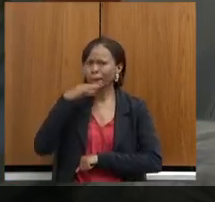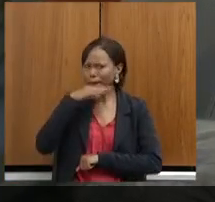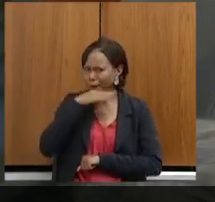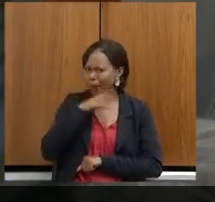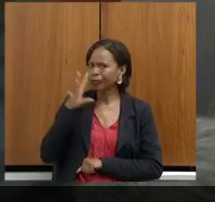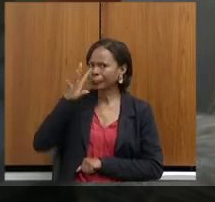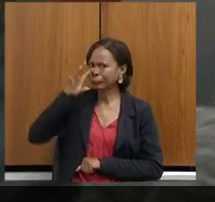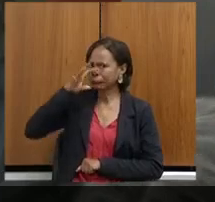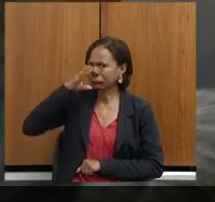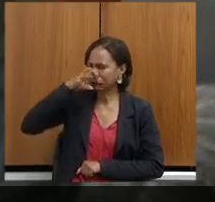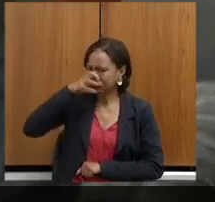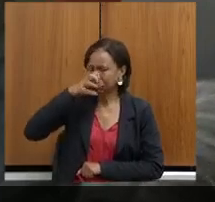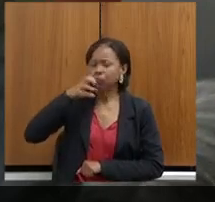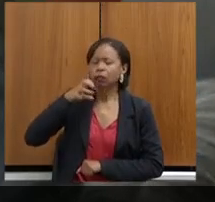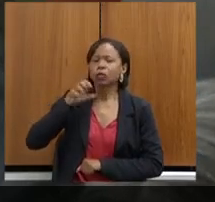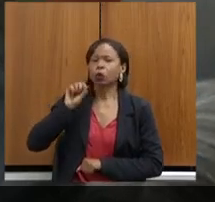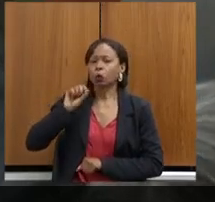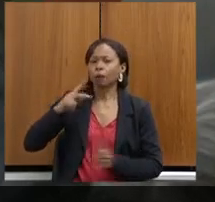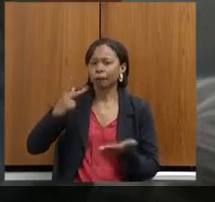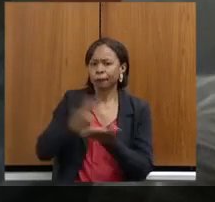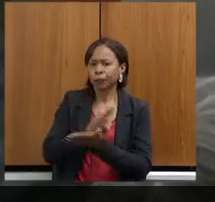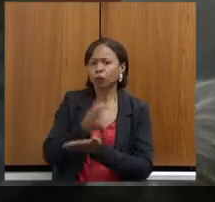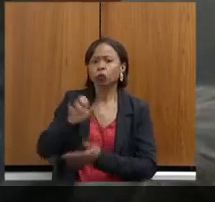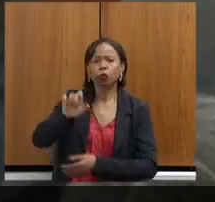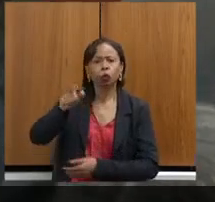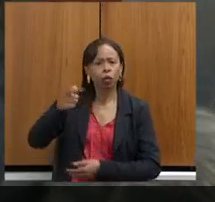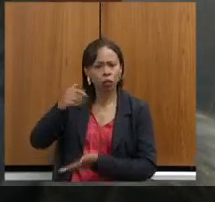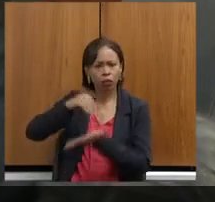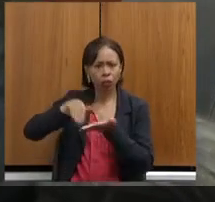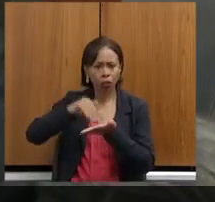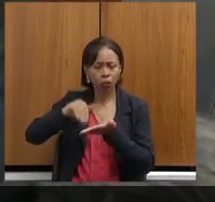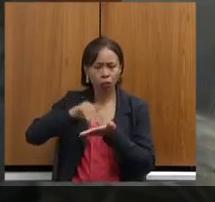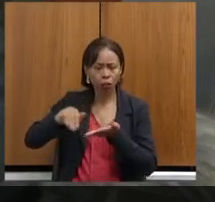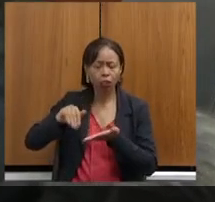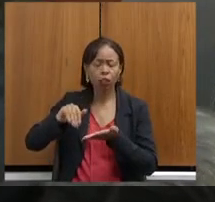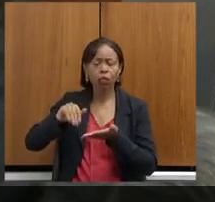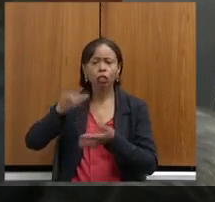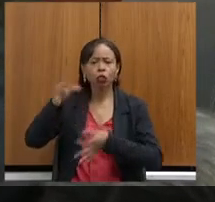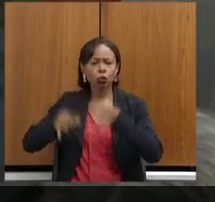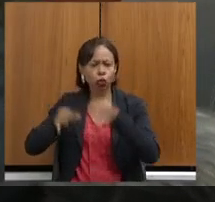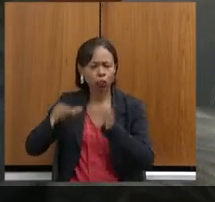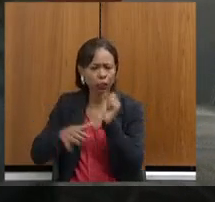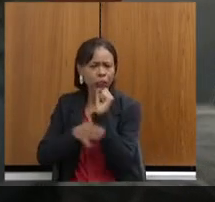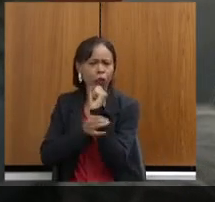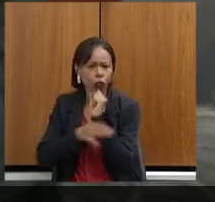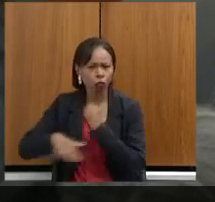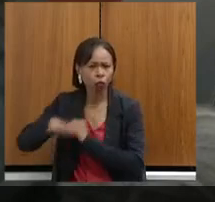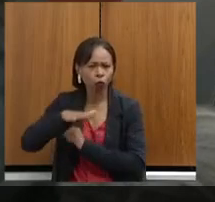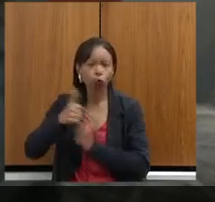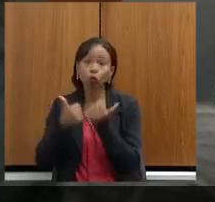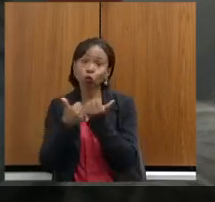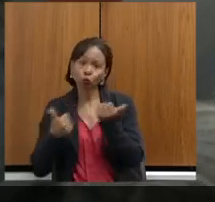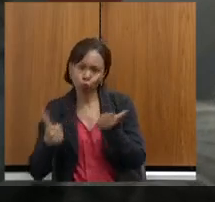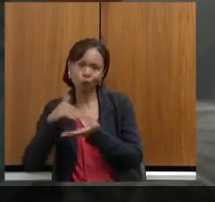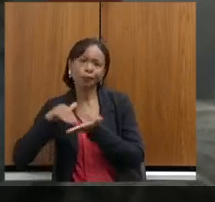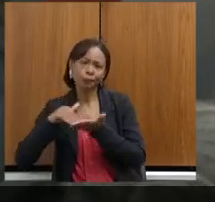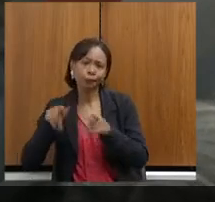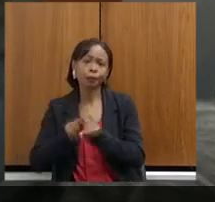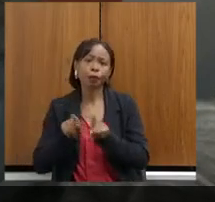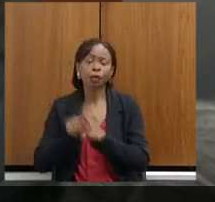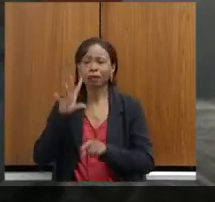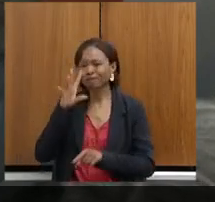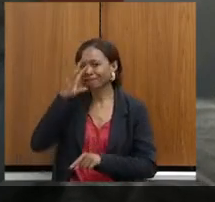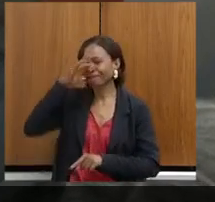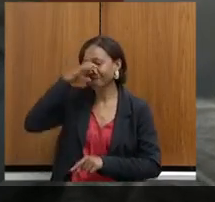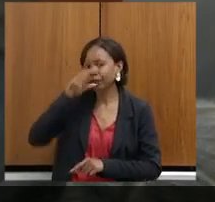nós tivemos quanto ao ex-secretário de justiça e segurança pública e o seu subsecretário com relação